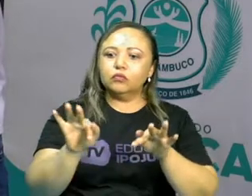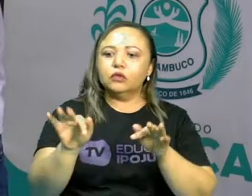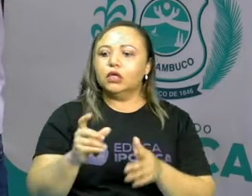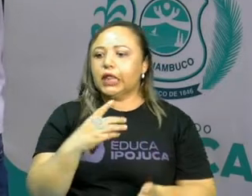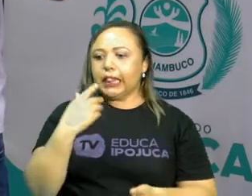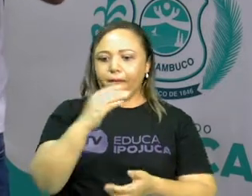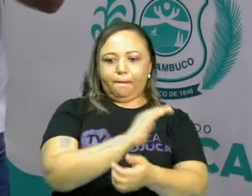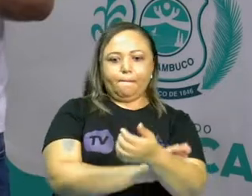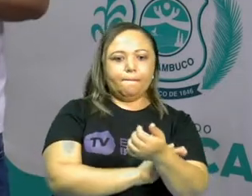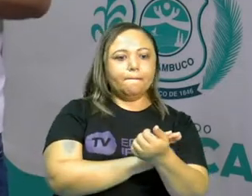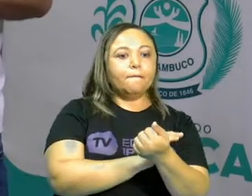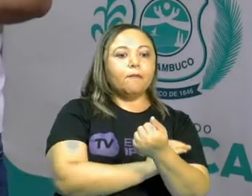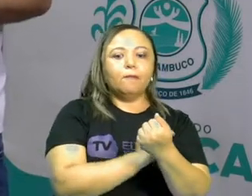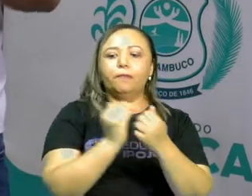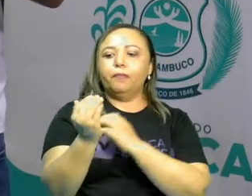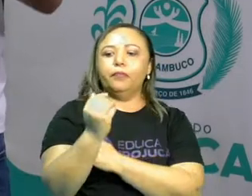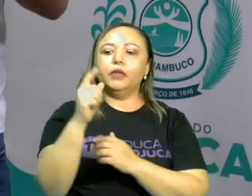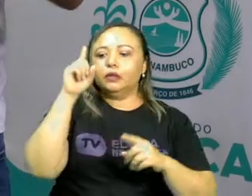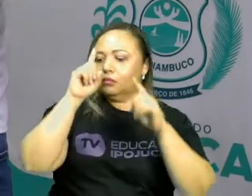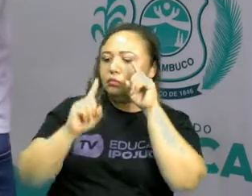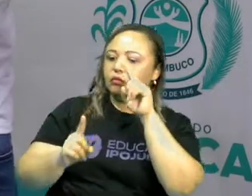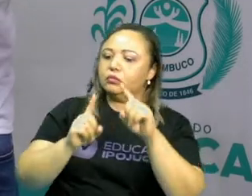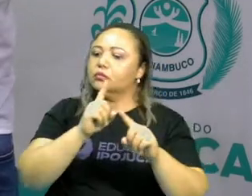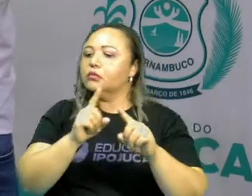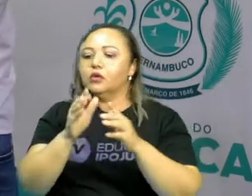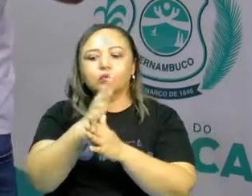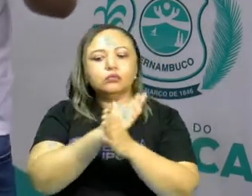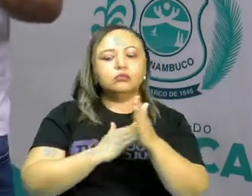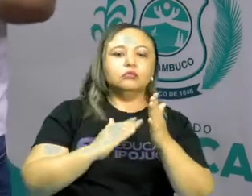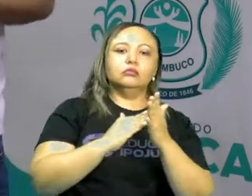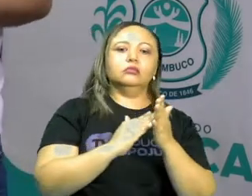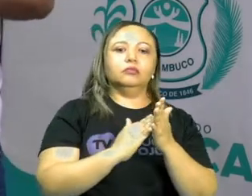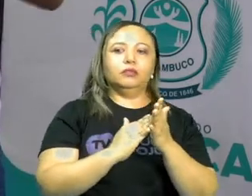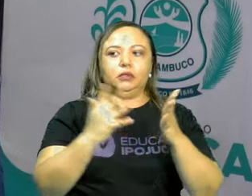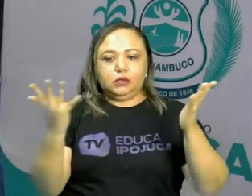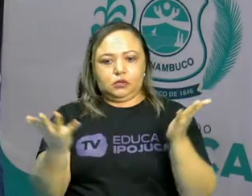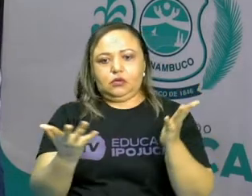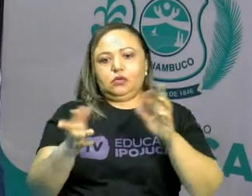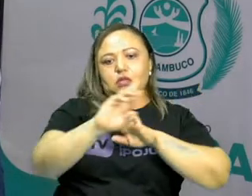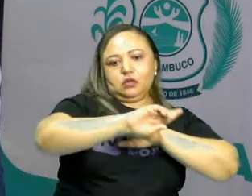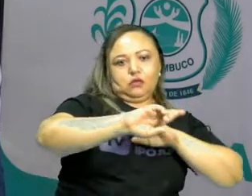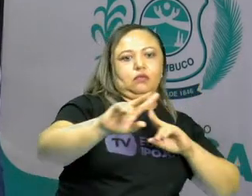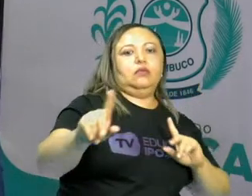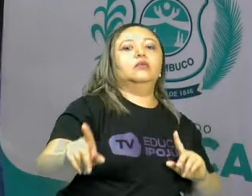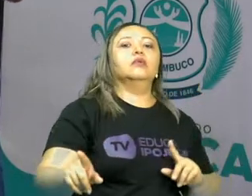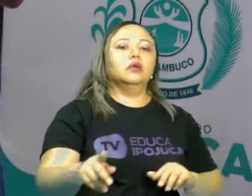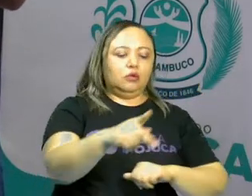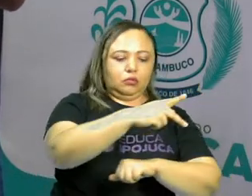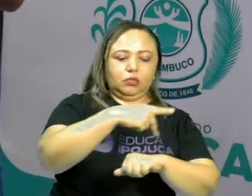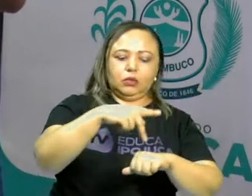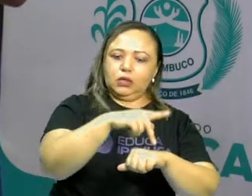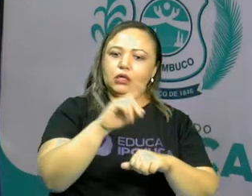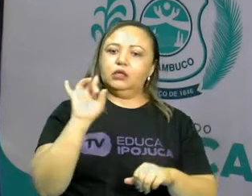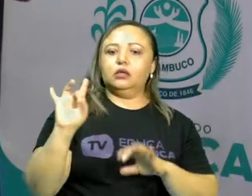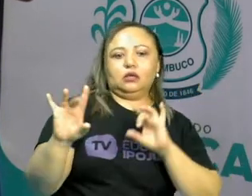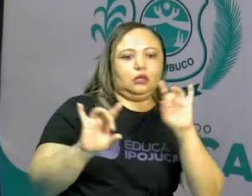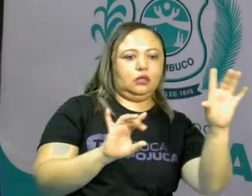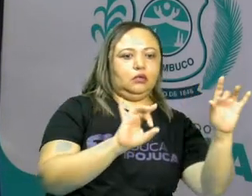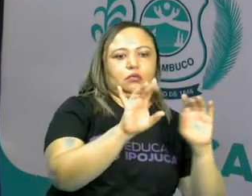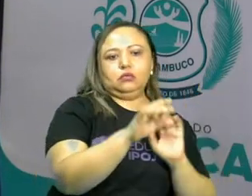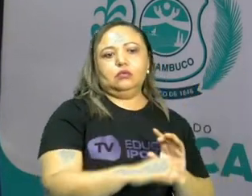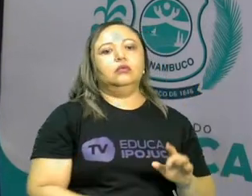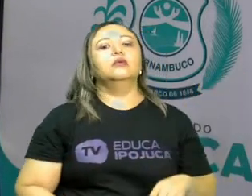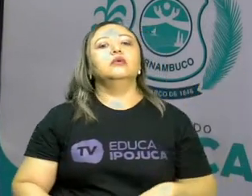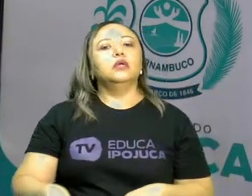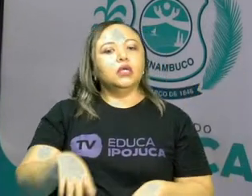França com o poder Centralizado o rei a Espanha por poder Centralizado seus reis e assim também a Inglaterra então